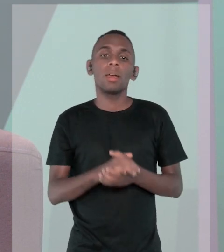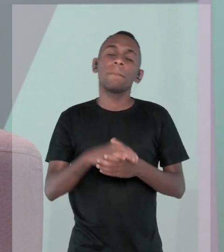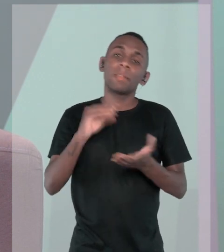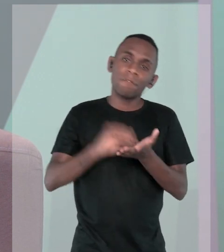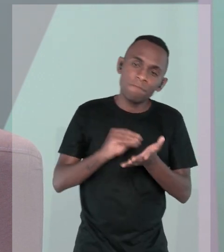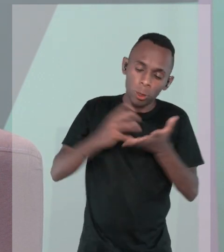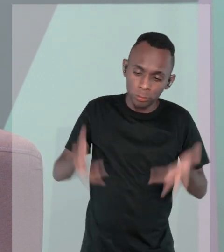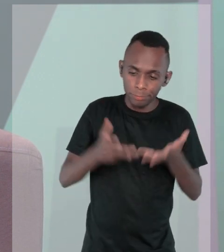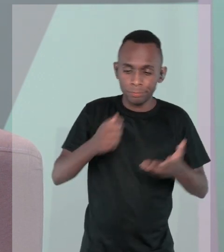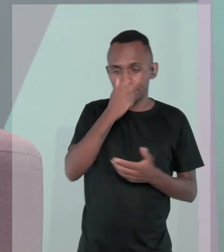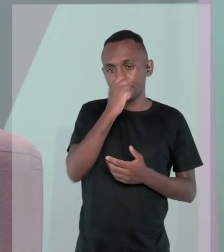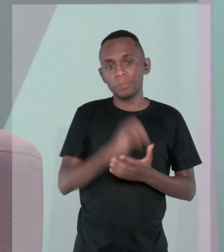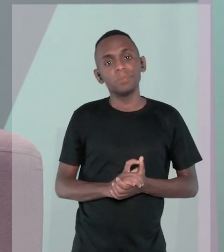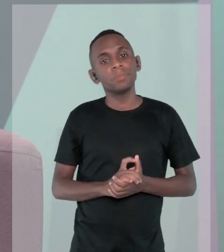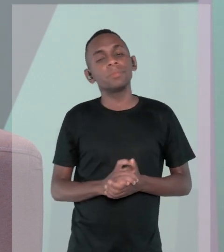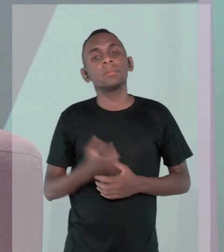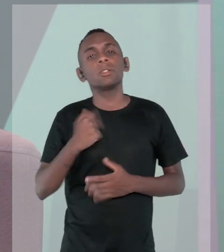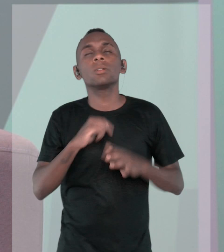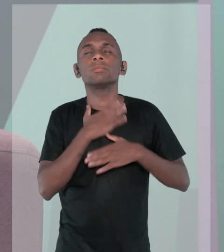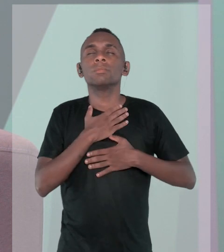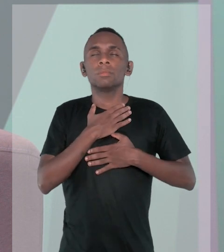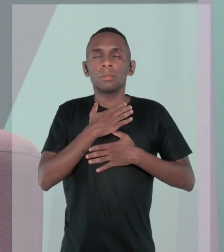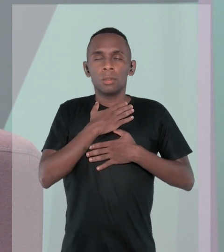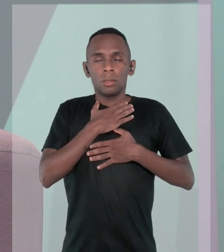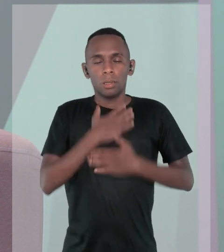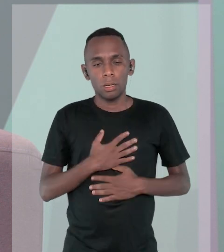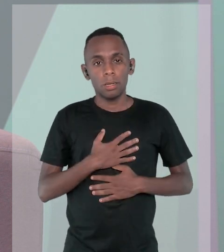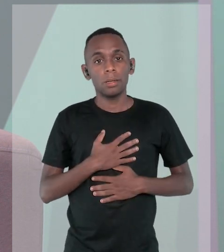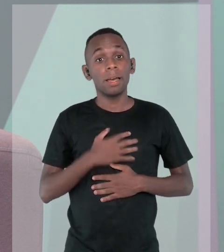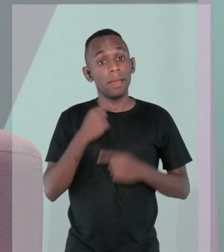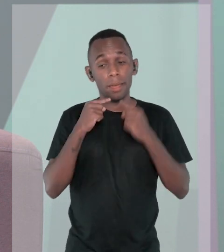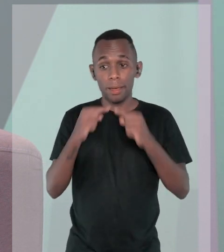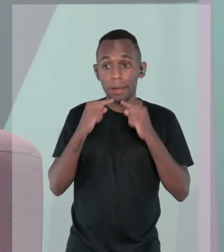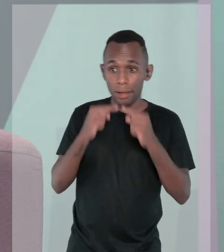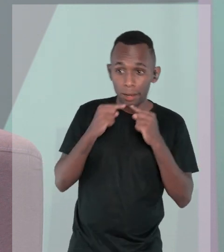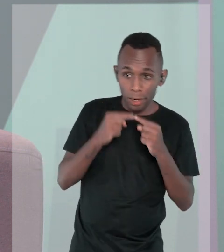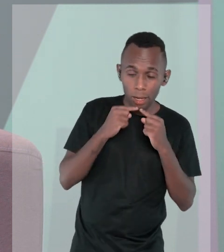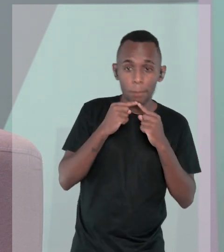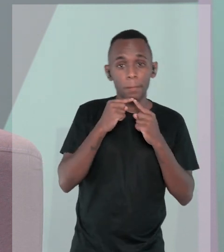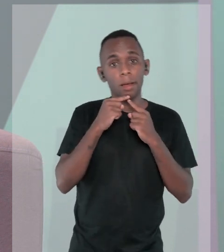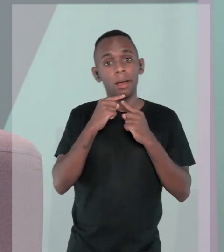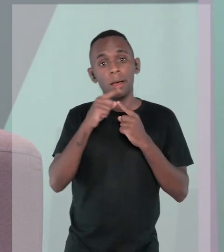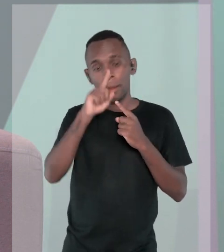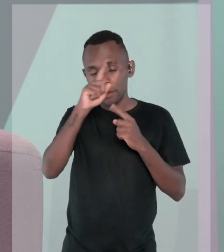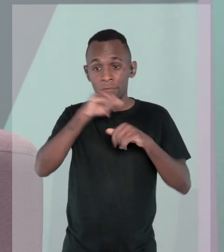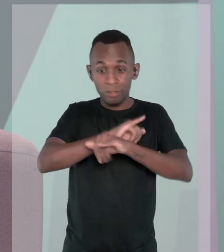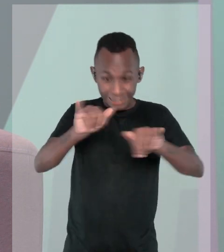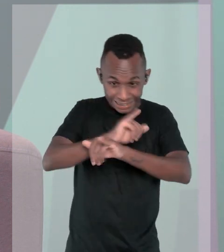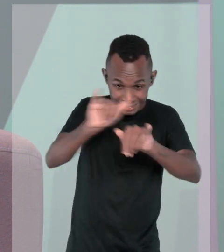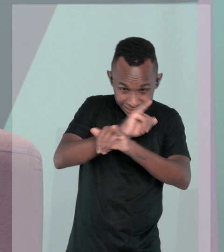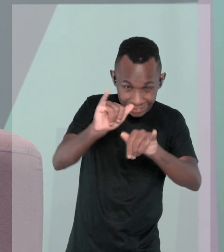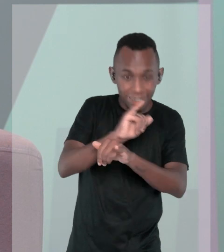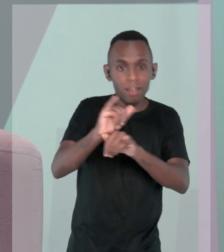insurgência. A gente se acalma, se acolhe, reclama, faz a Rádio Peão